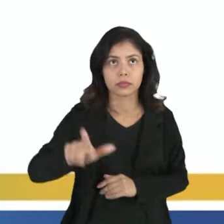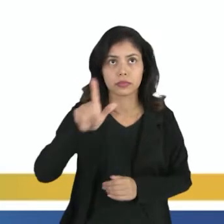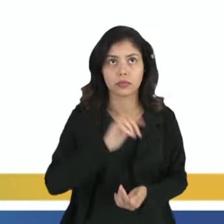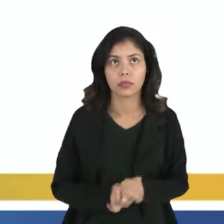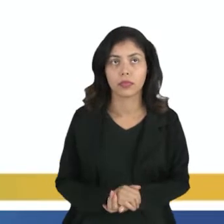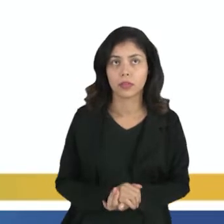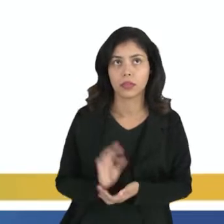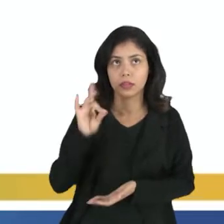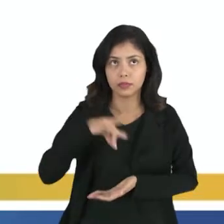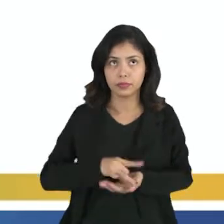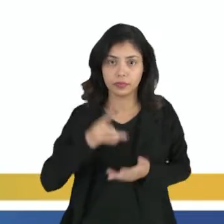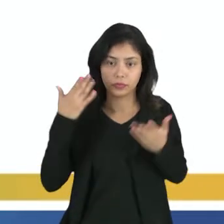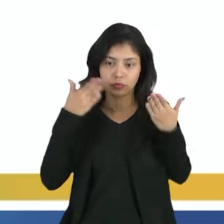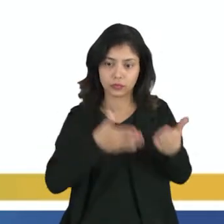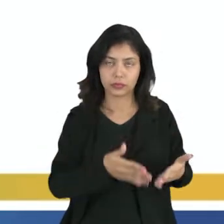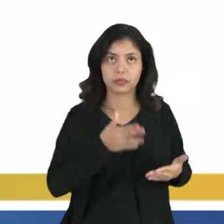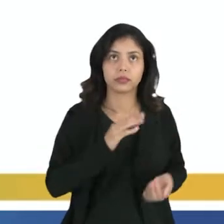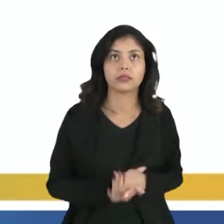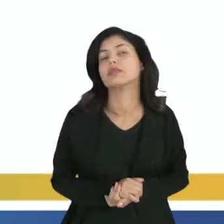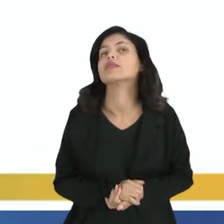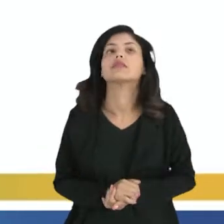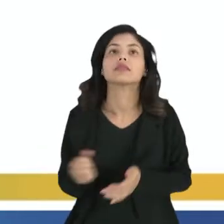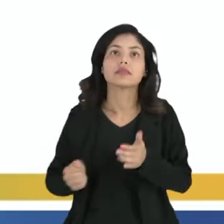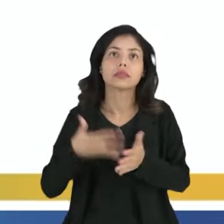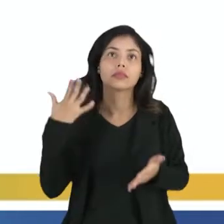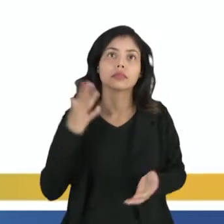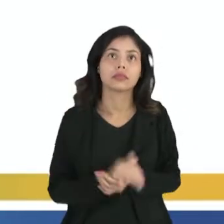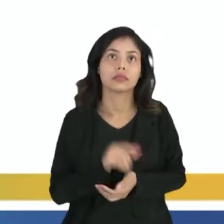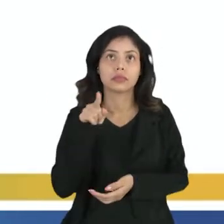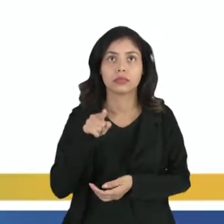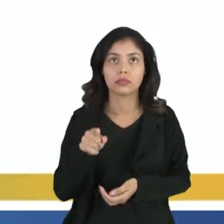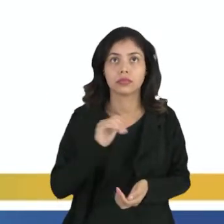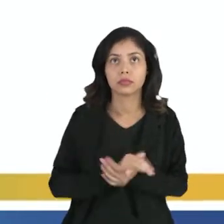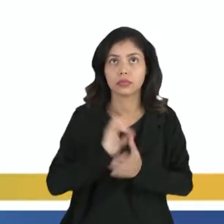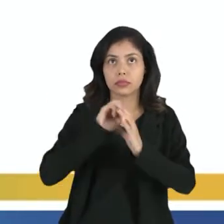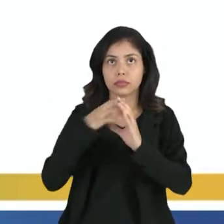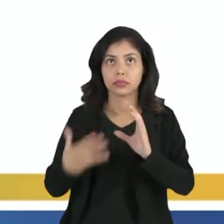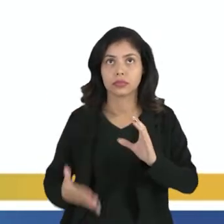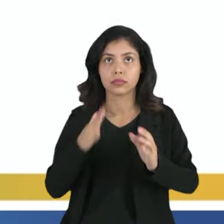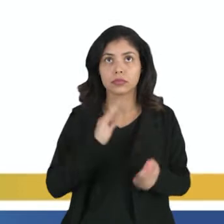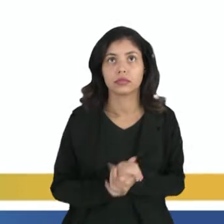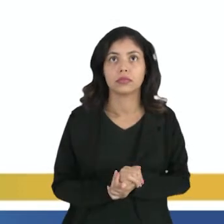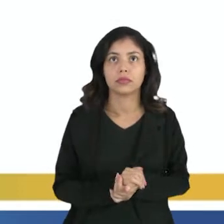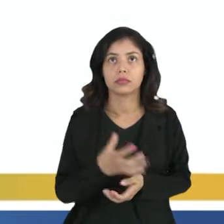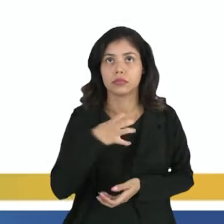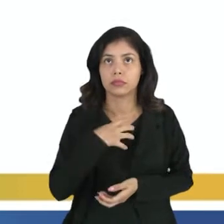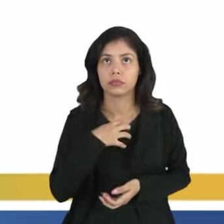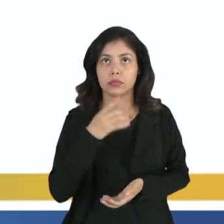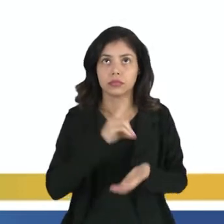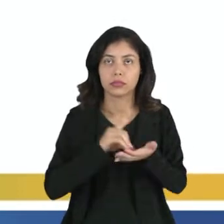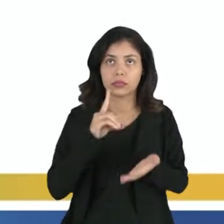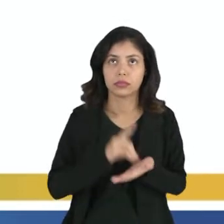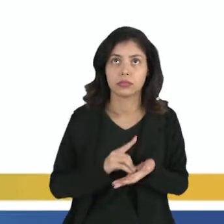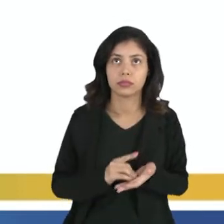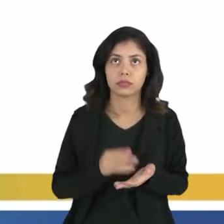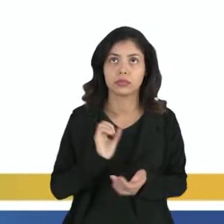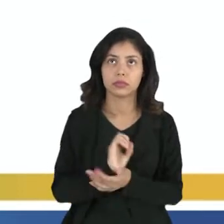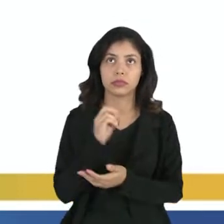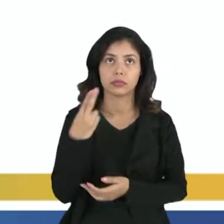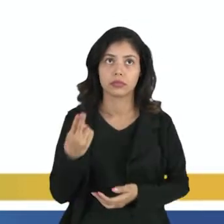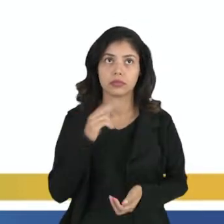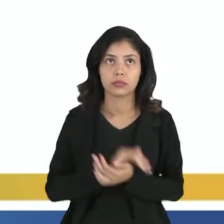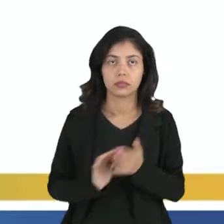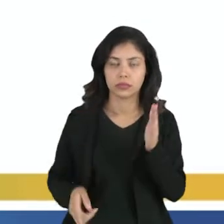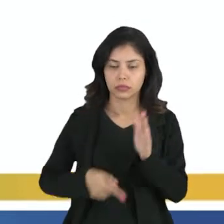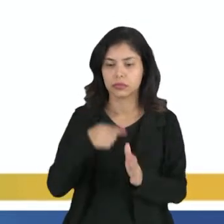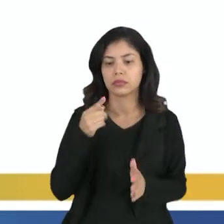literal, original, real e objetivo. Muitas vezes, ele é caracterizado pelo sentido do dicionário,